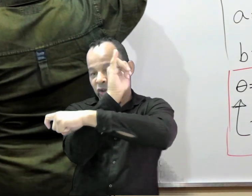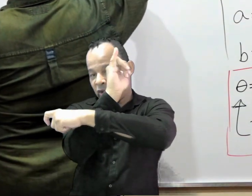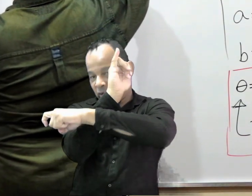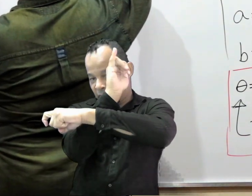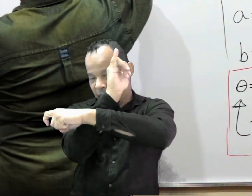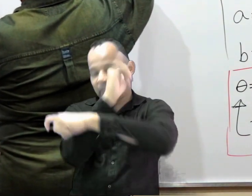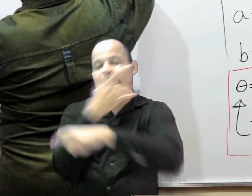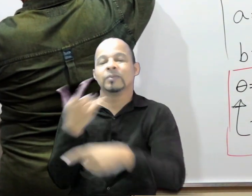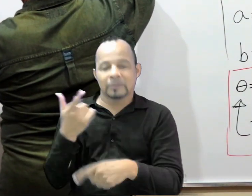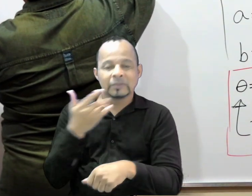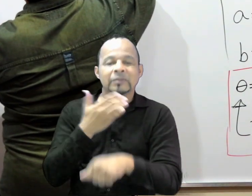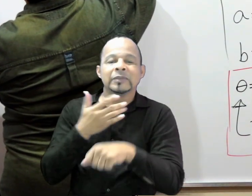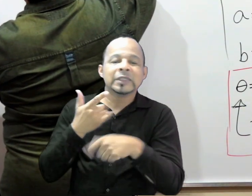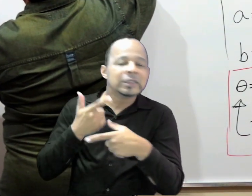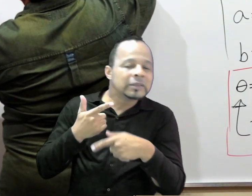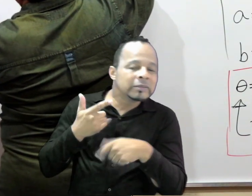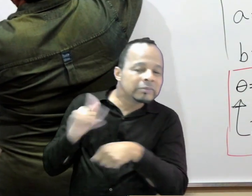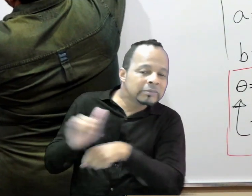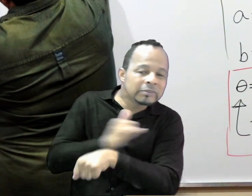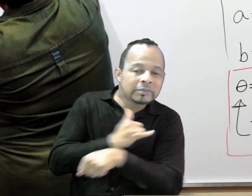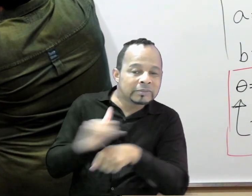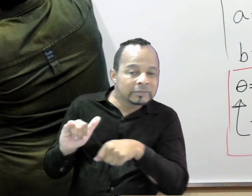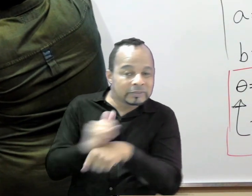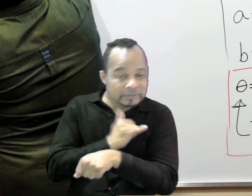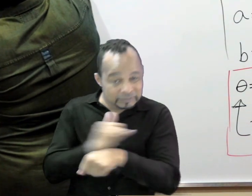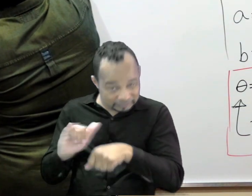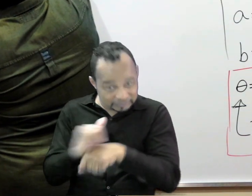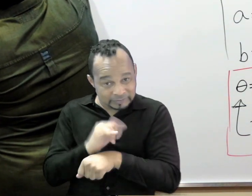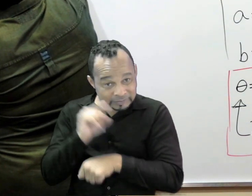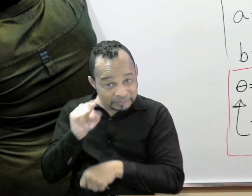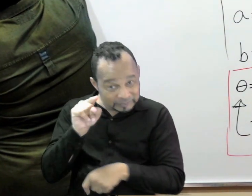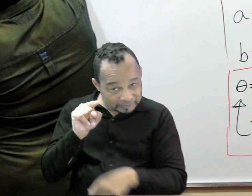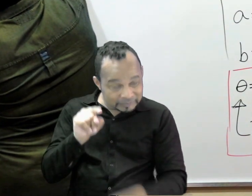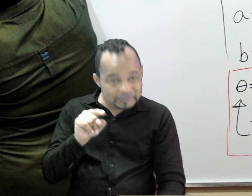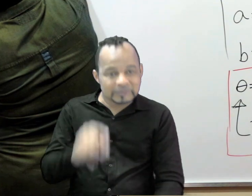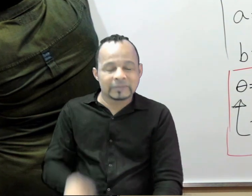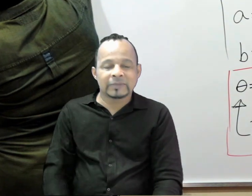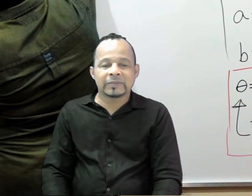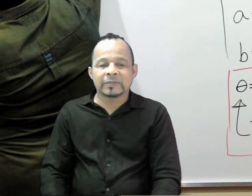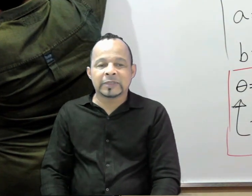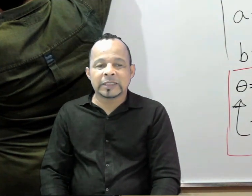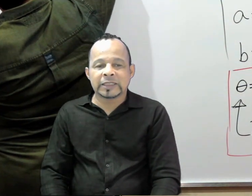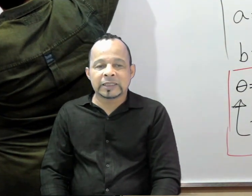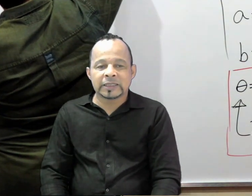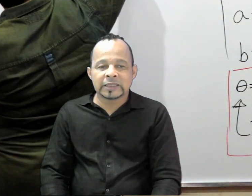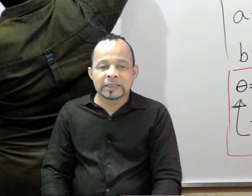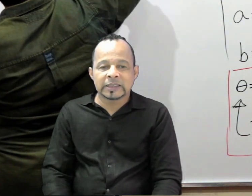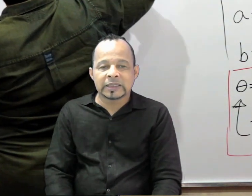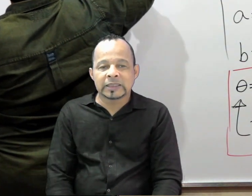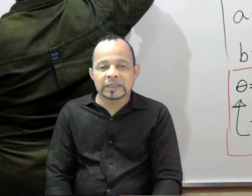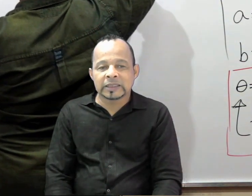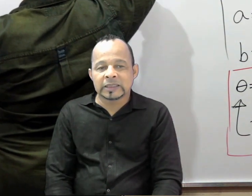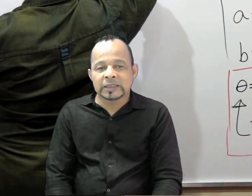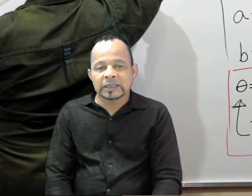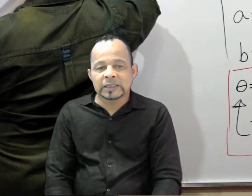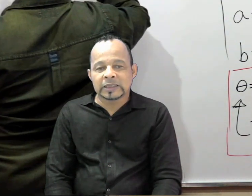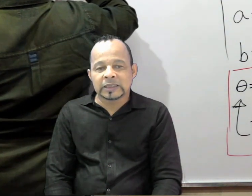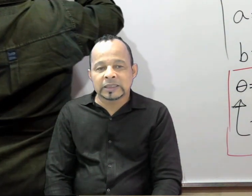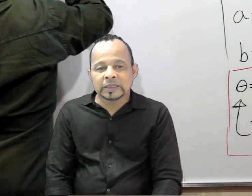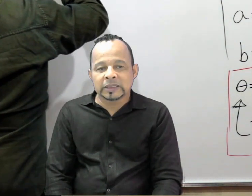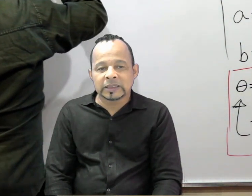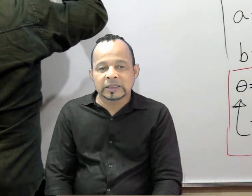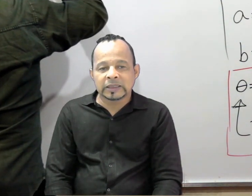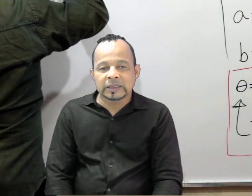outras táticas para descobrir isso, mas a gente depois fala disso numa aula posterior. Vamos resolver esse problema aqui por enquanto,